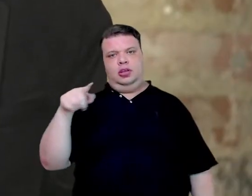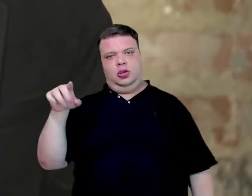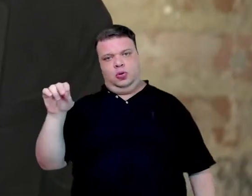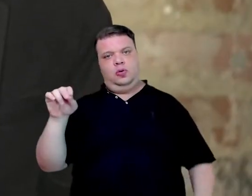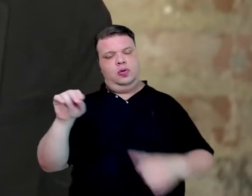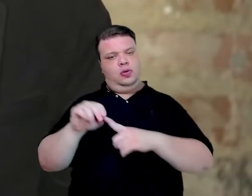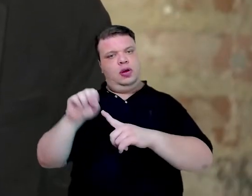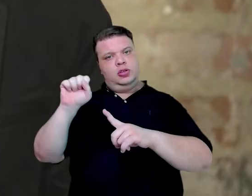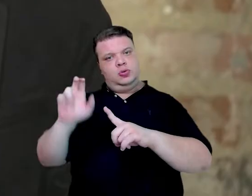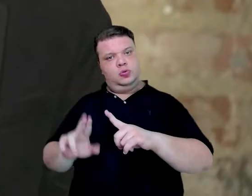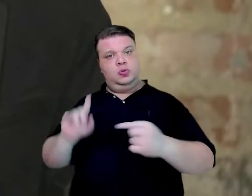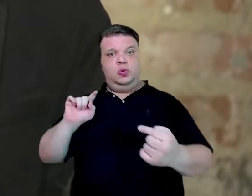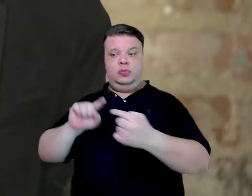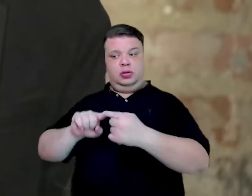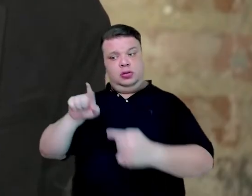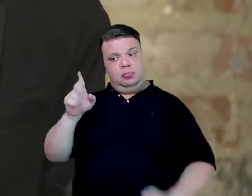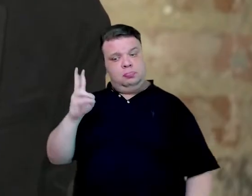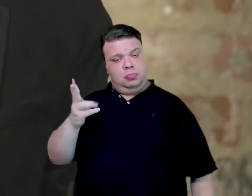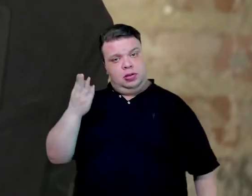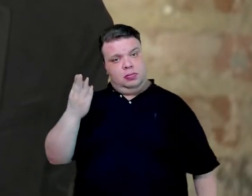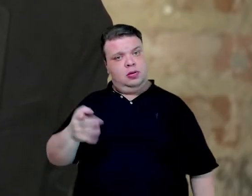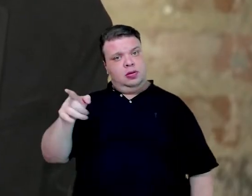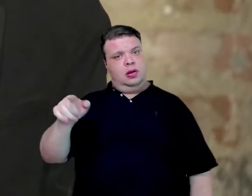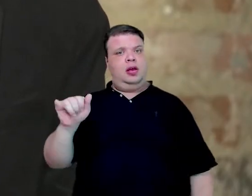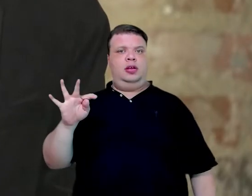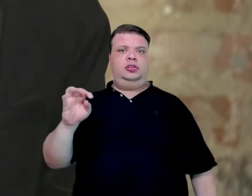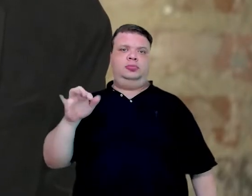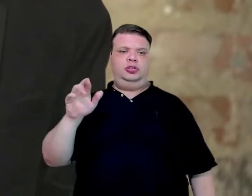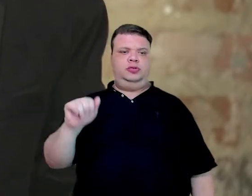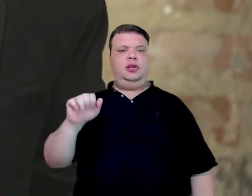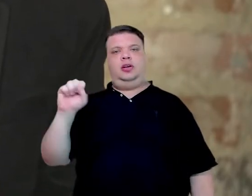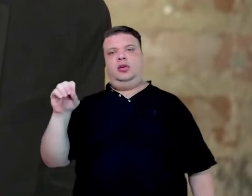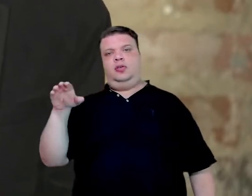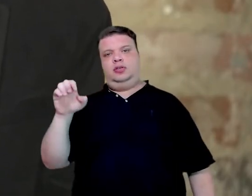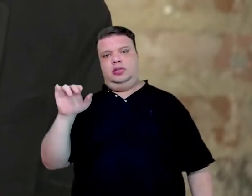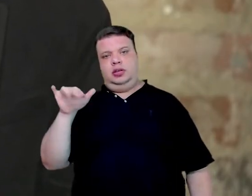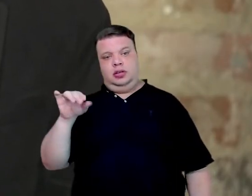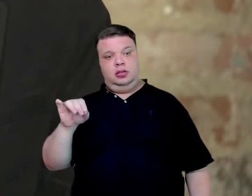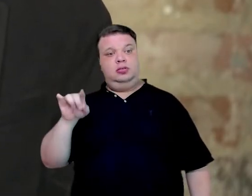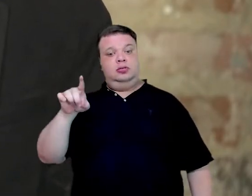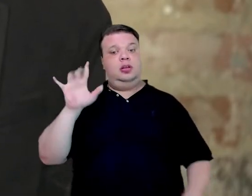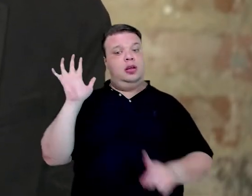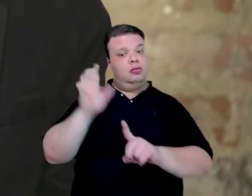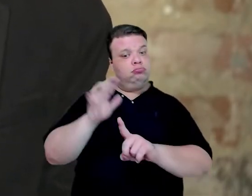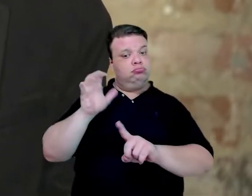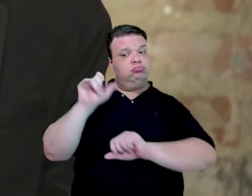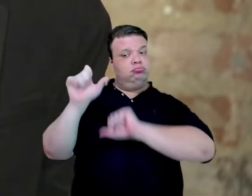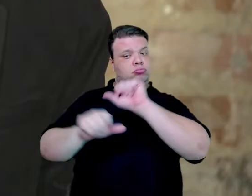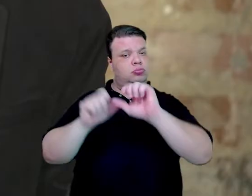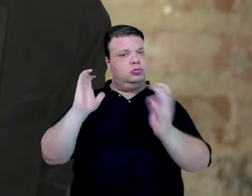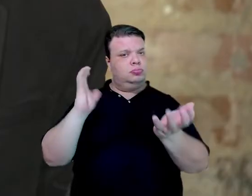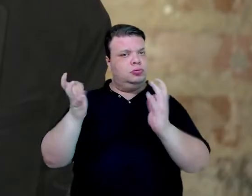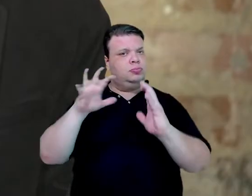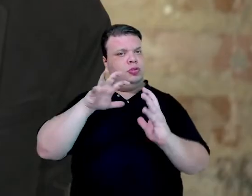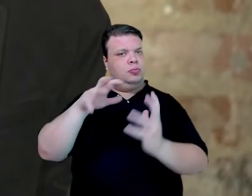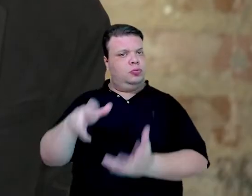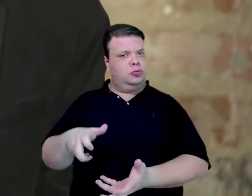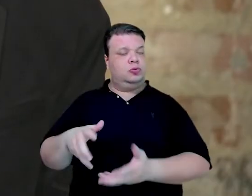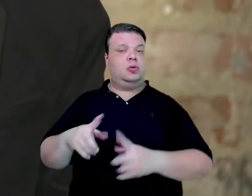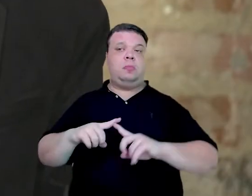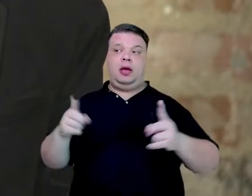Um dos exemplos mais típicos disso é o fenômeno El Niño Oscilação Sul, né? Justamente é um fenômeno de